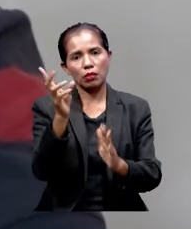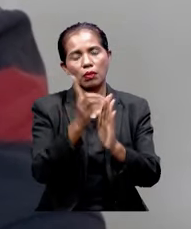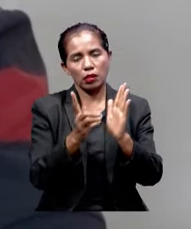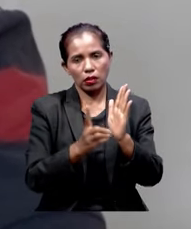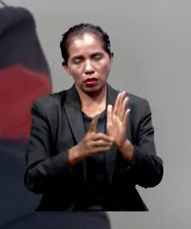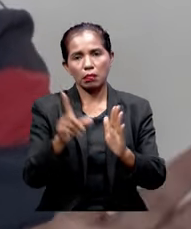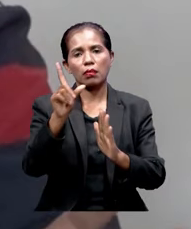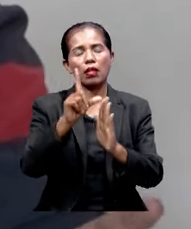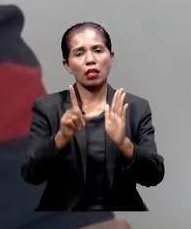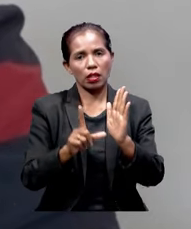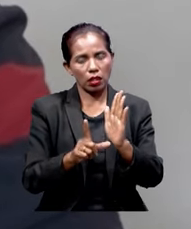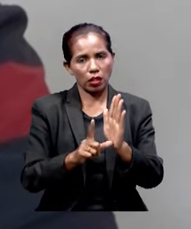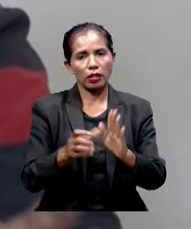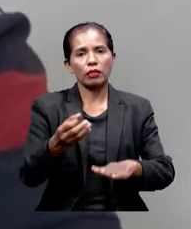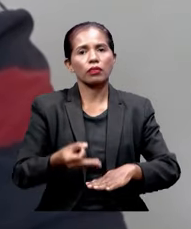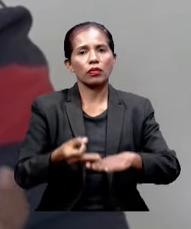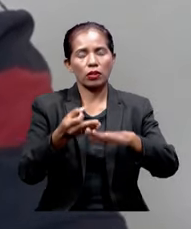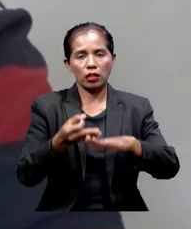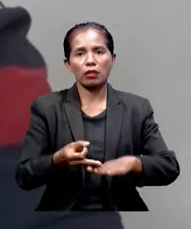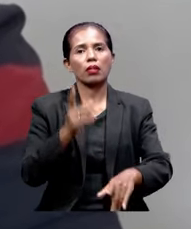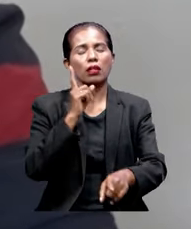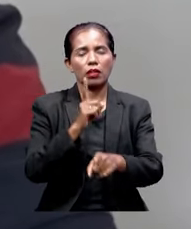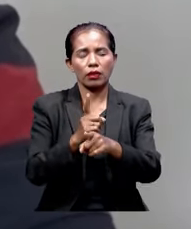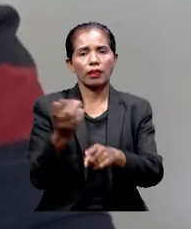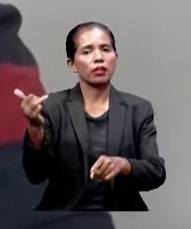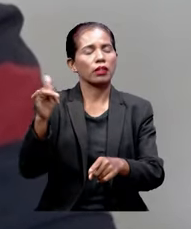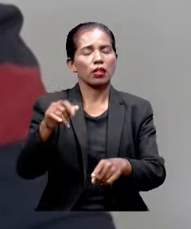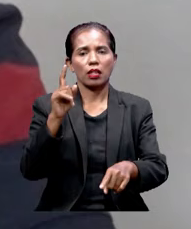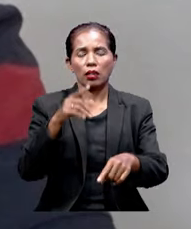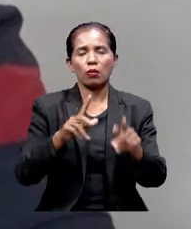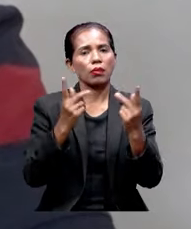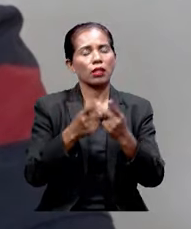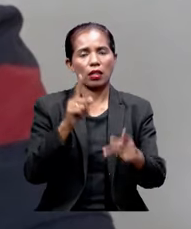preços justos. E an ba quere kata, se o importador label fan liu a